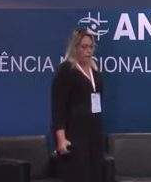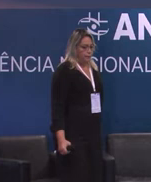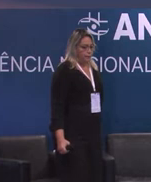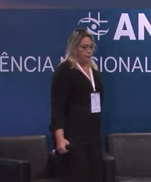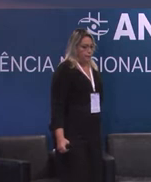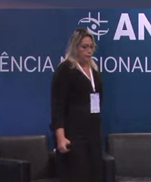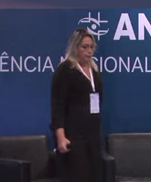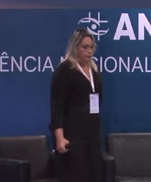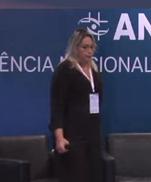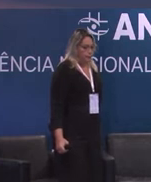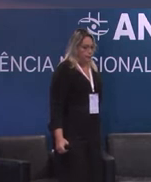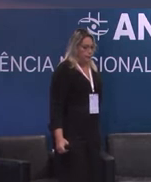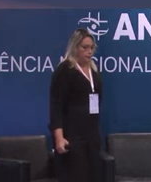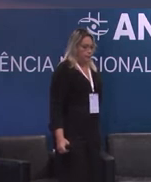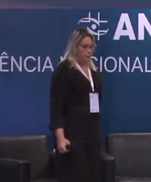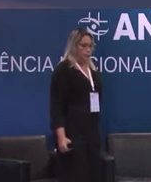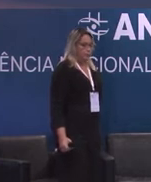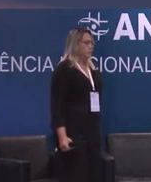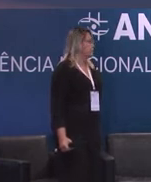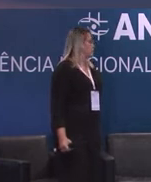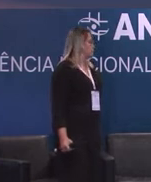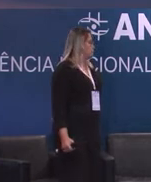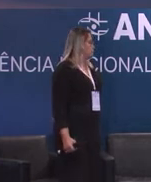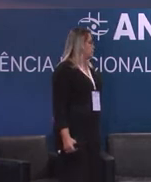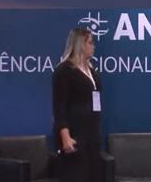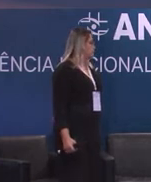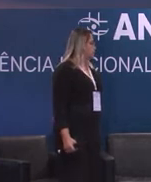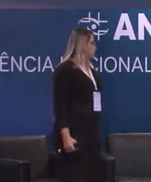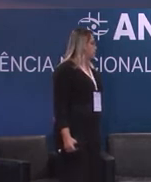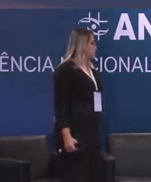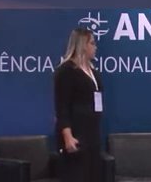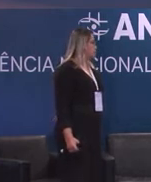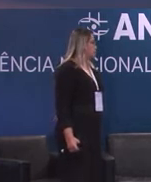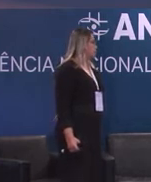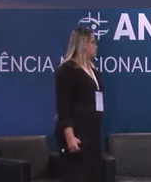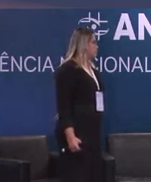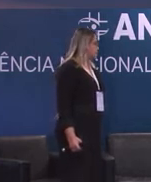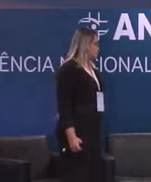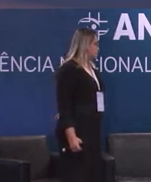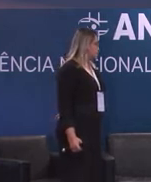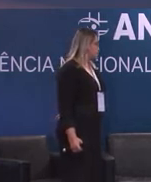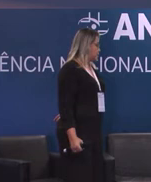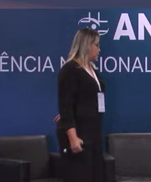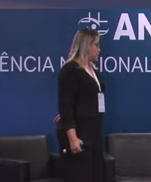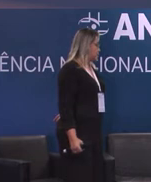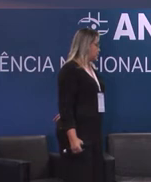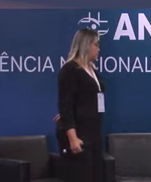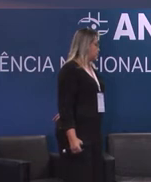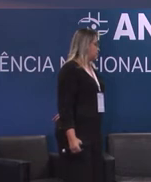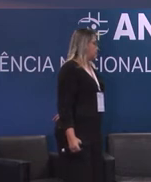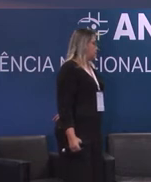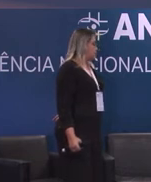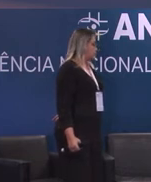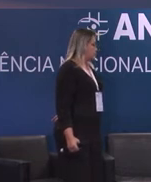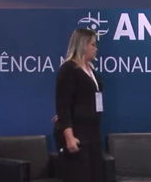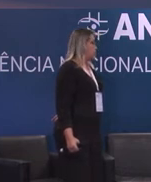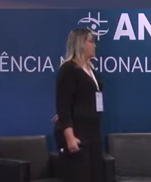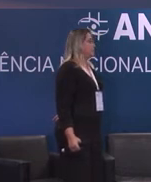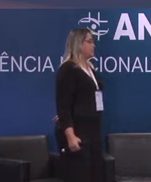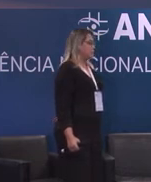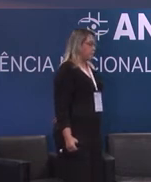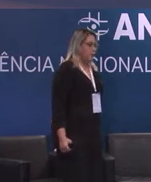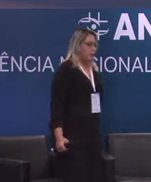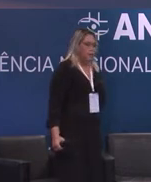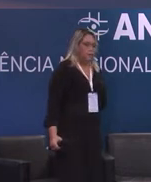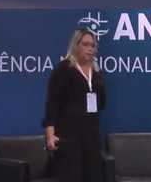de descentralização? Como que eu vou atuar de forma integrada às outras vigilâncias? E,